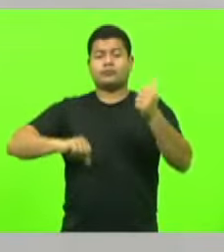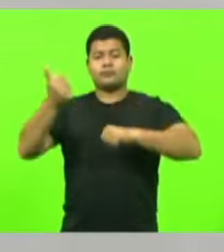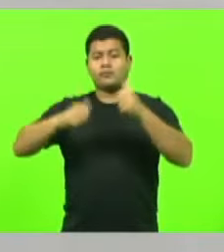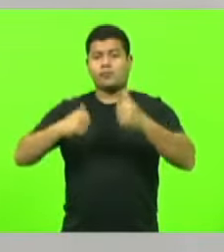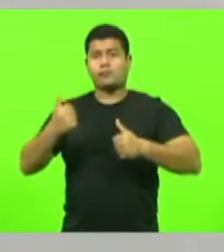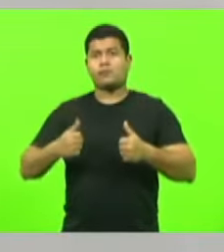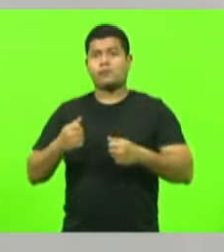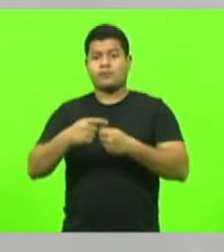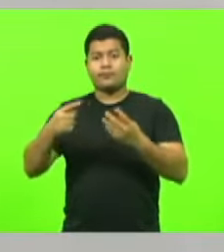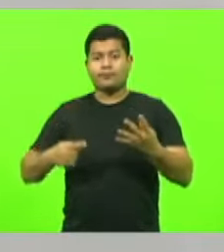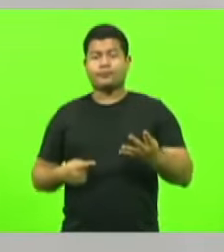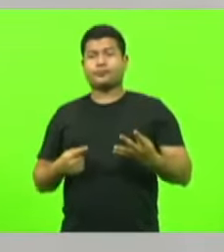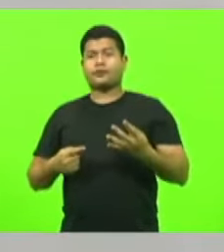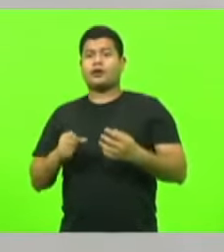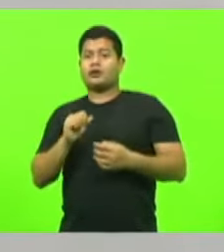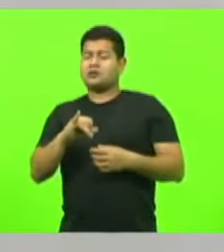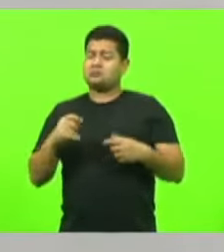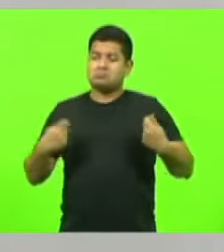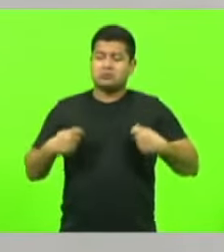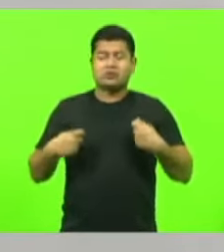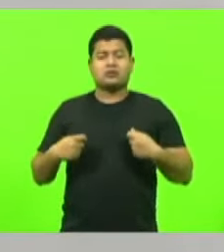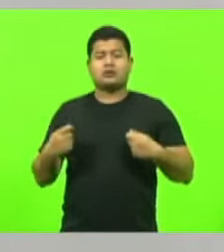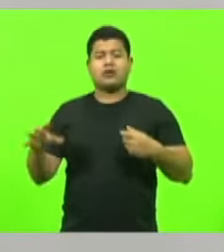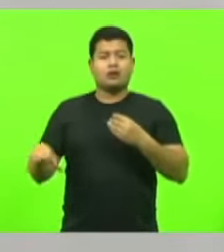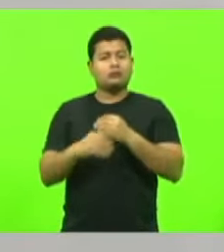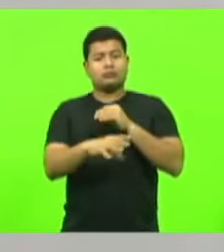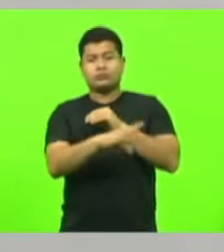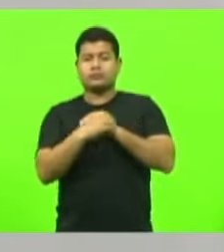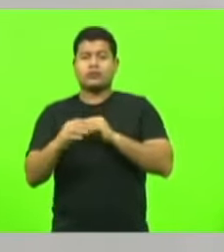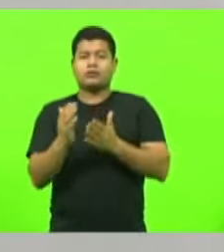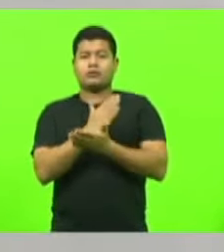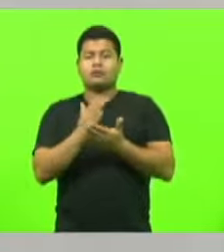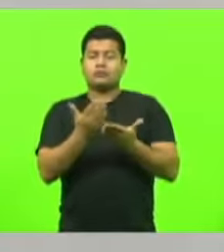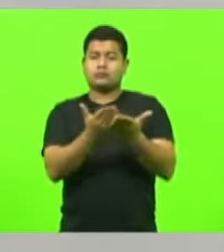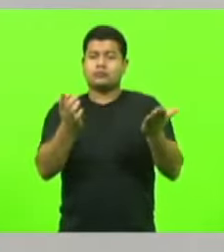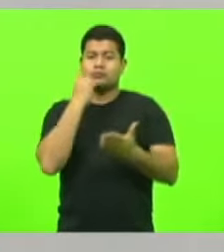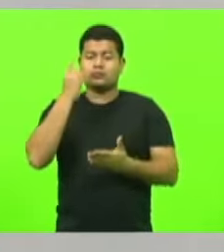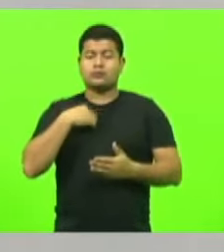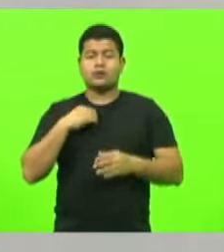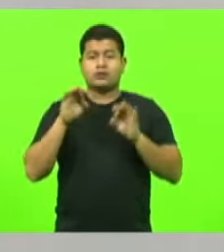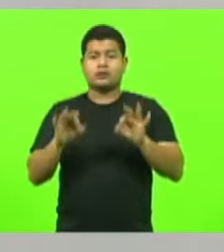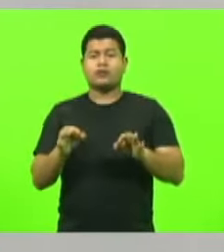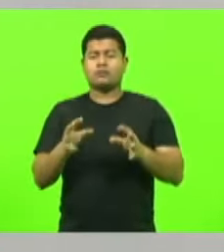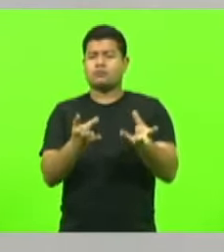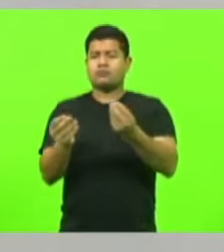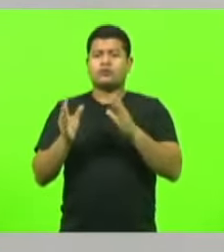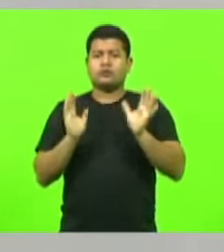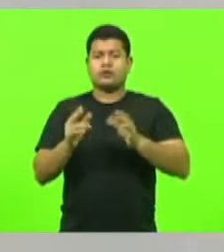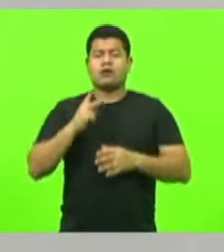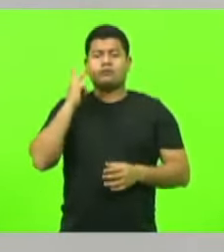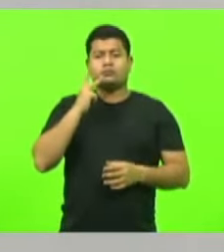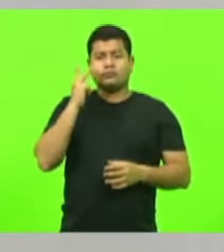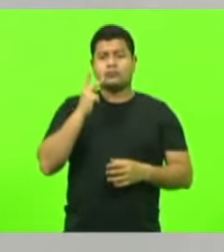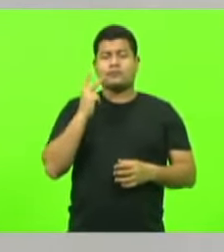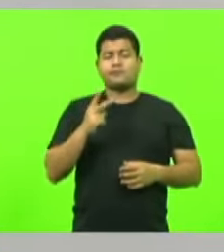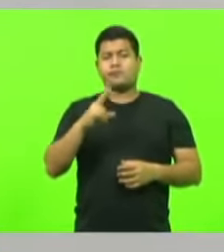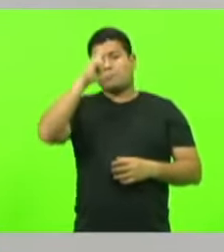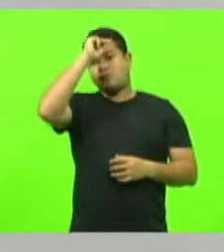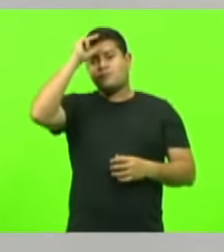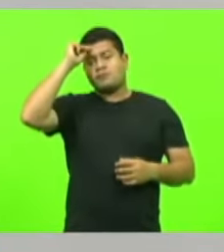o aperfeiçoamento, por que não, dos colegas deputados que tenho certeza, muitos já foram vereadores, muitos já foram prefeitos,